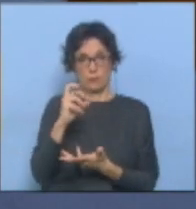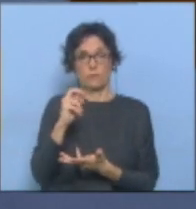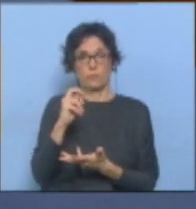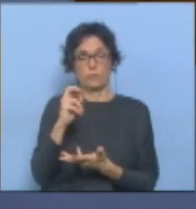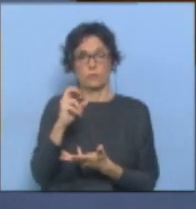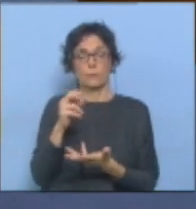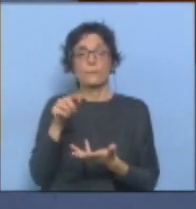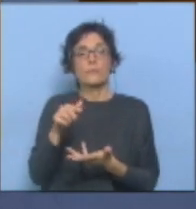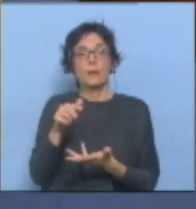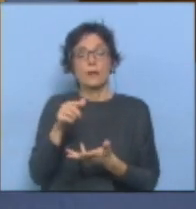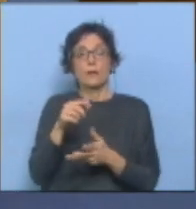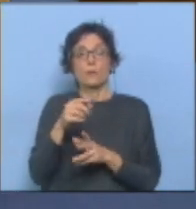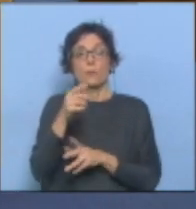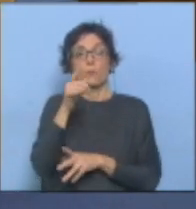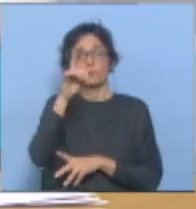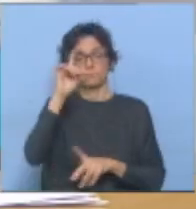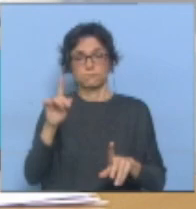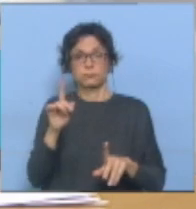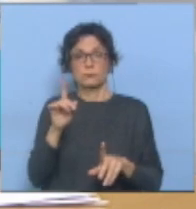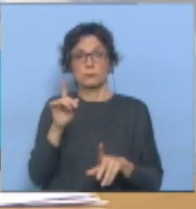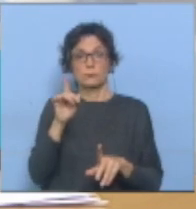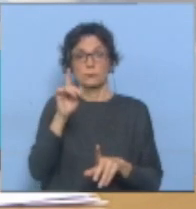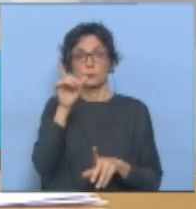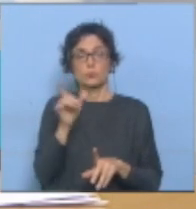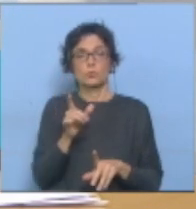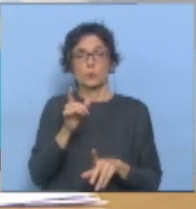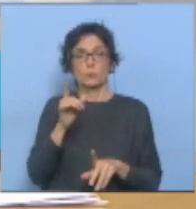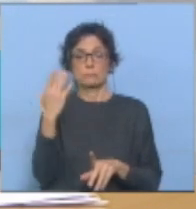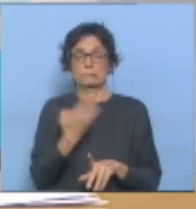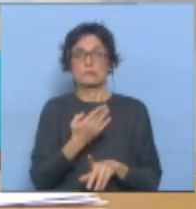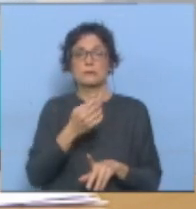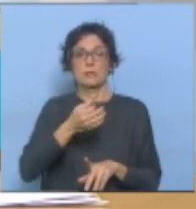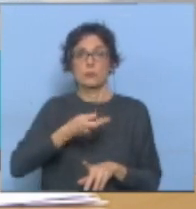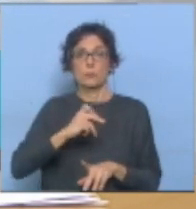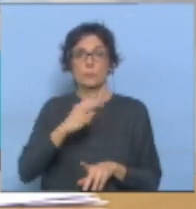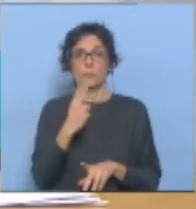O professor Paulo Otero, professor de Direito consagrado,